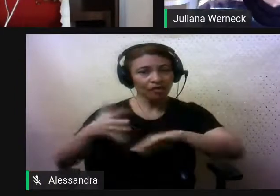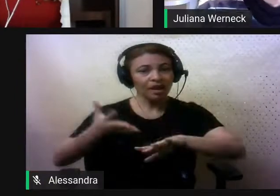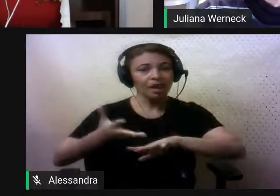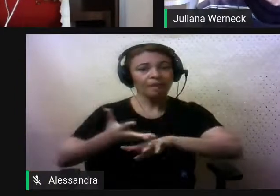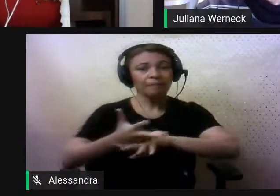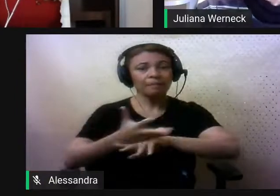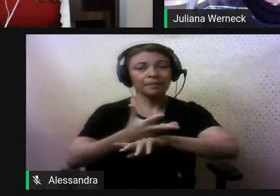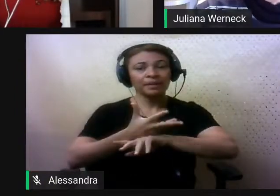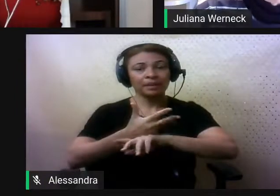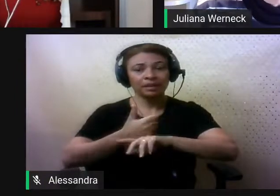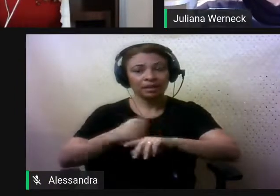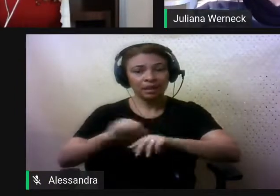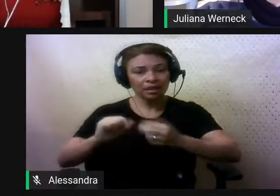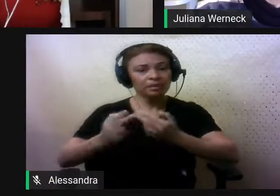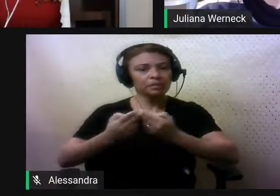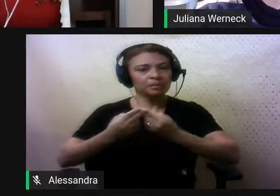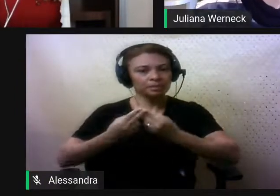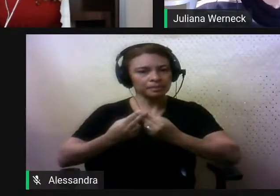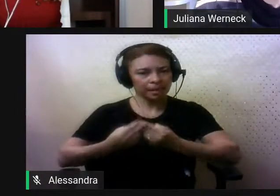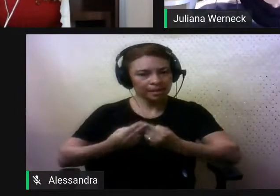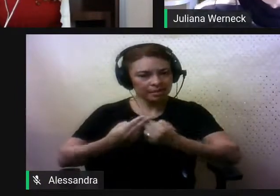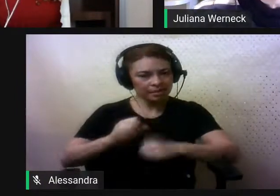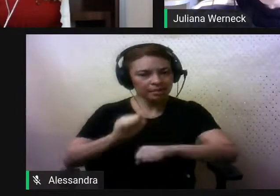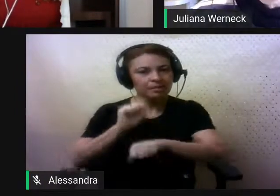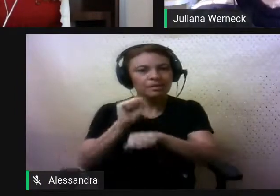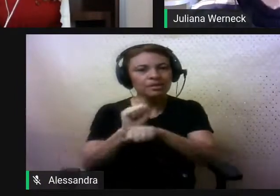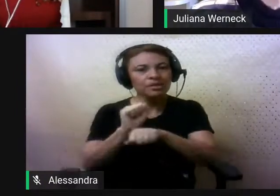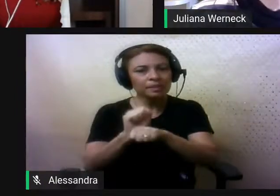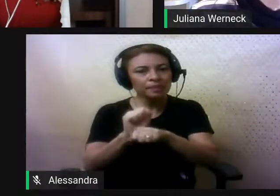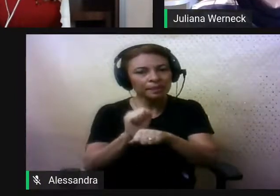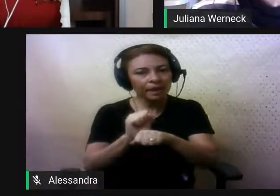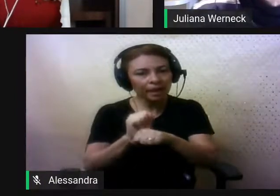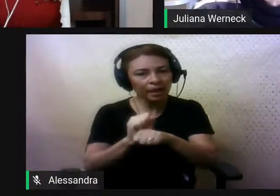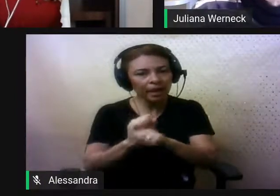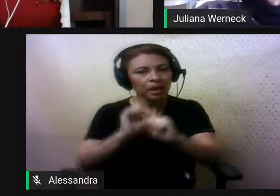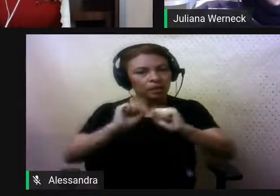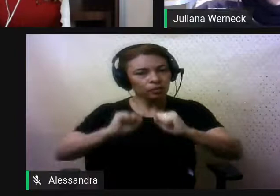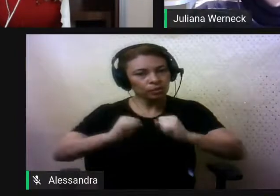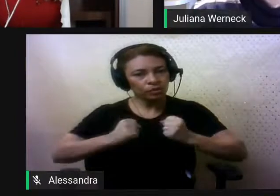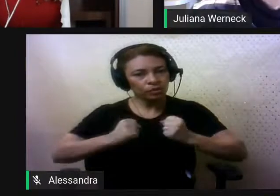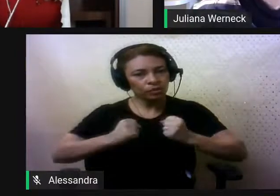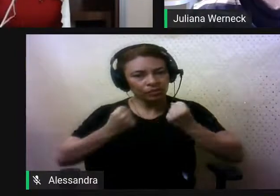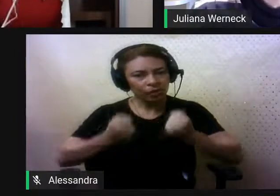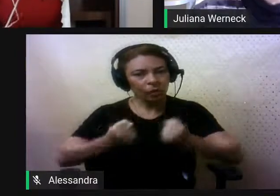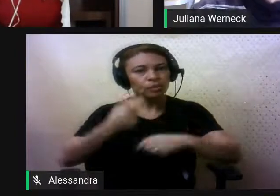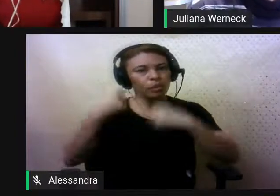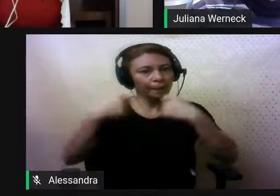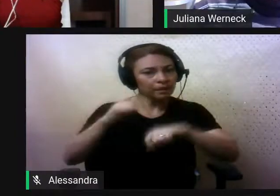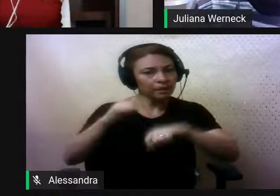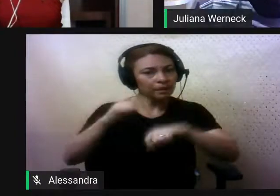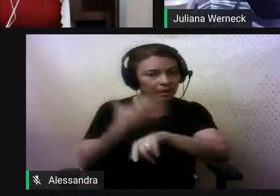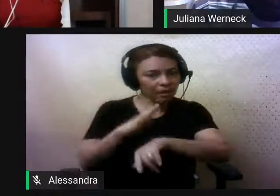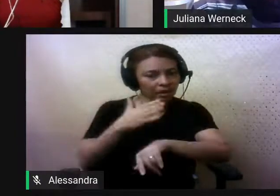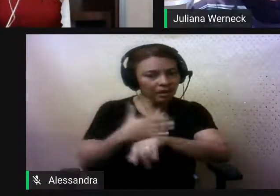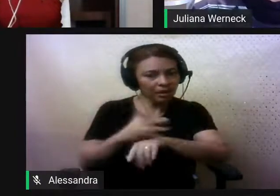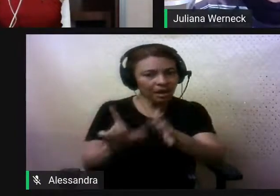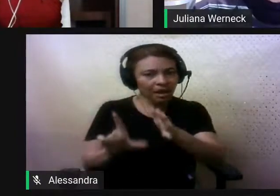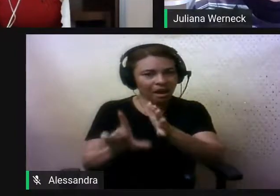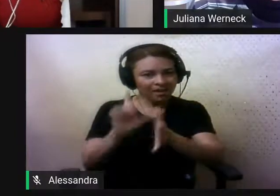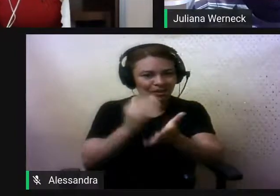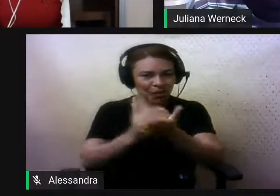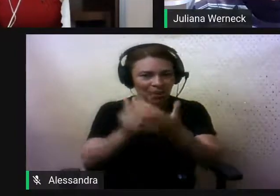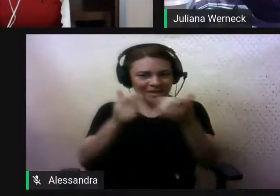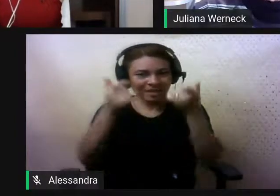né, de paciência, da espera, do esforço, eu preciso treinar, né? Lá no começo você falou da meta,